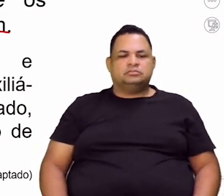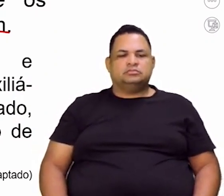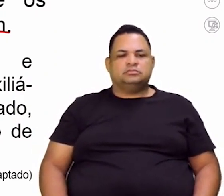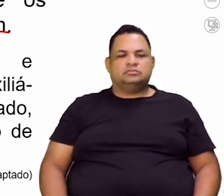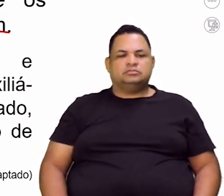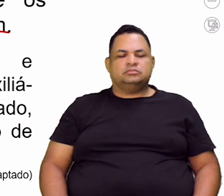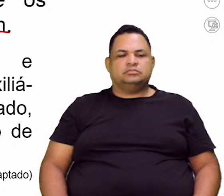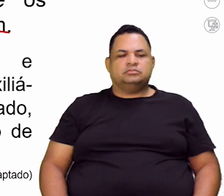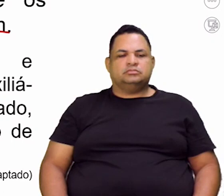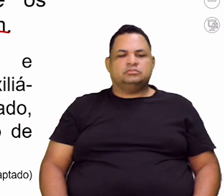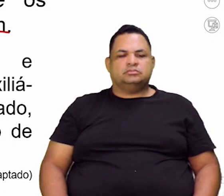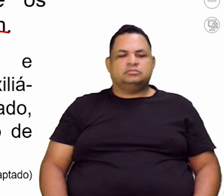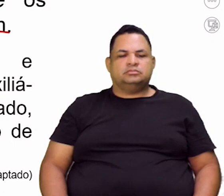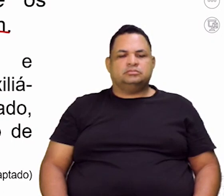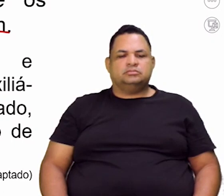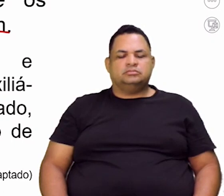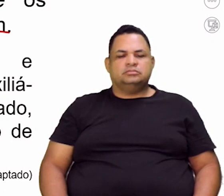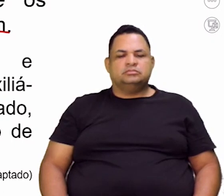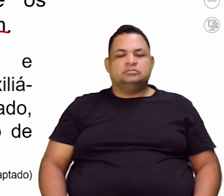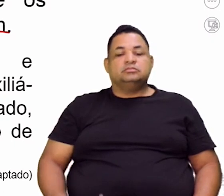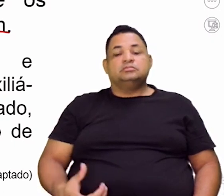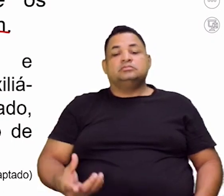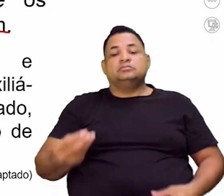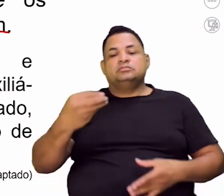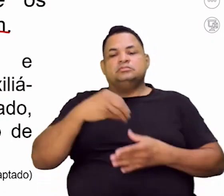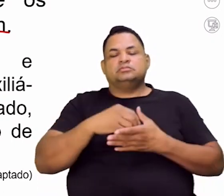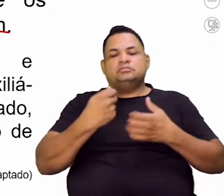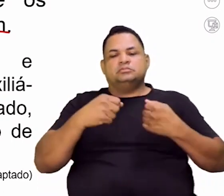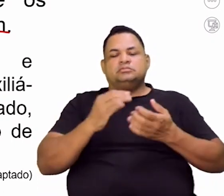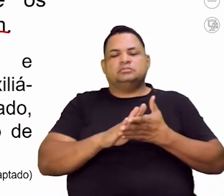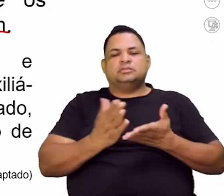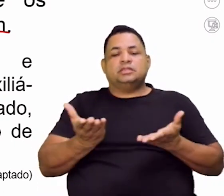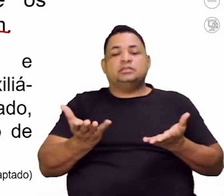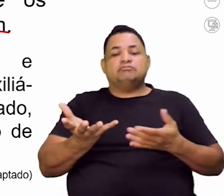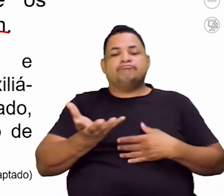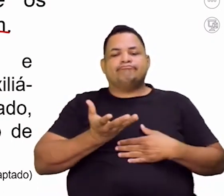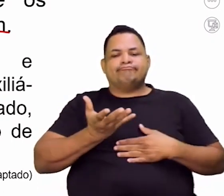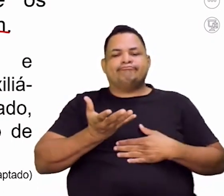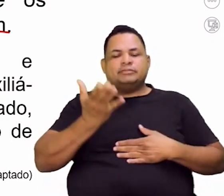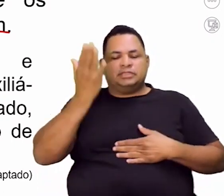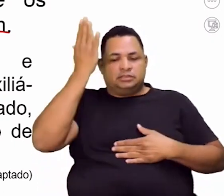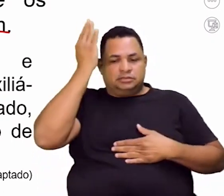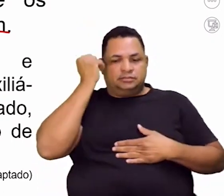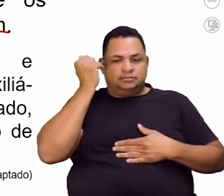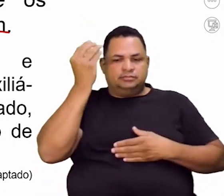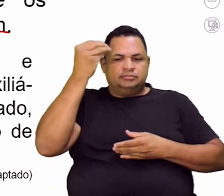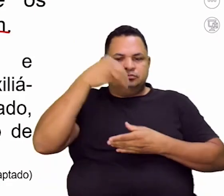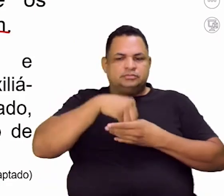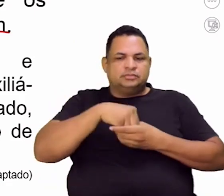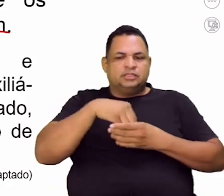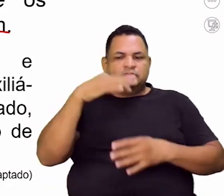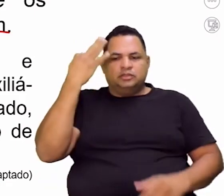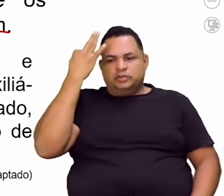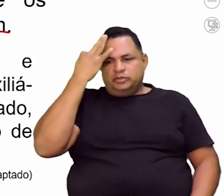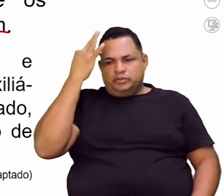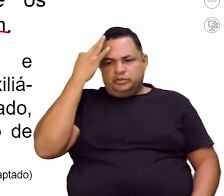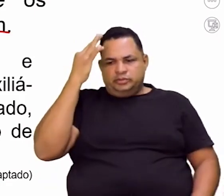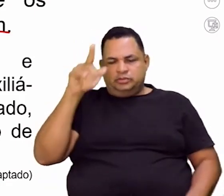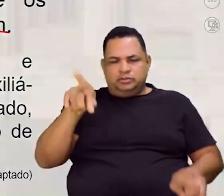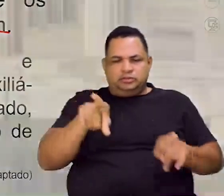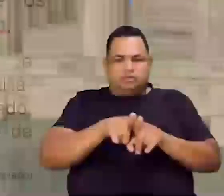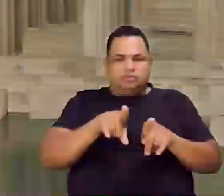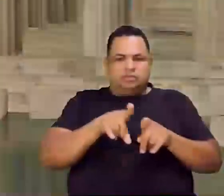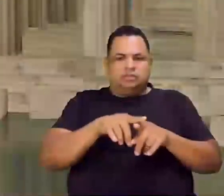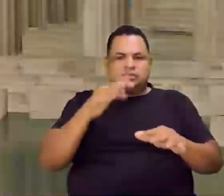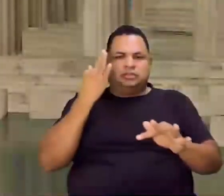isto. Então é nessa perspectiva, ele queria saber, olha só, no âmbito da filosofia e no âmbito da